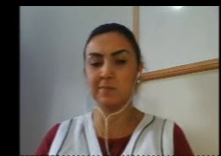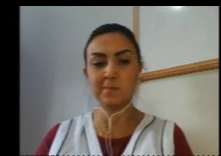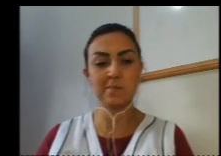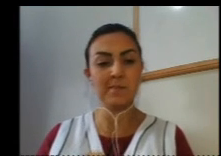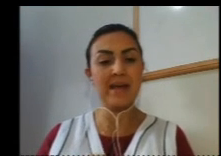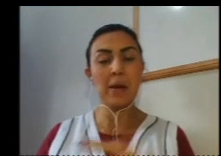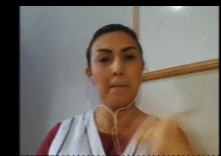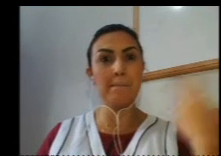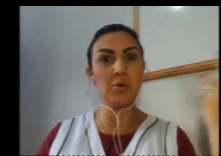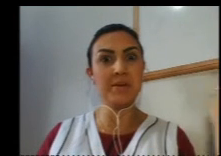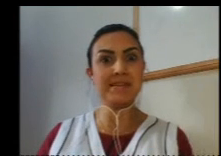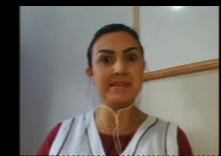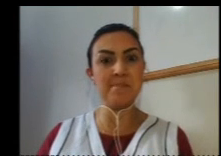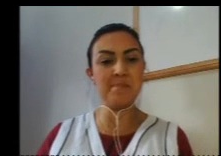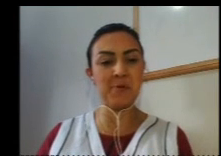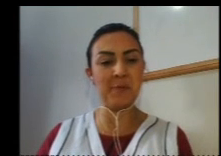urbana.